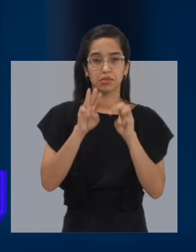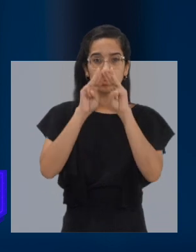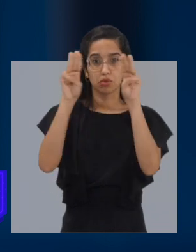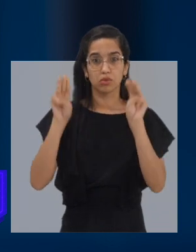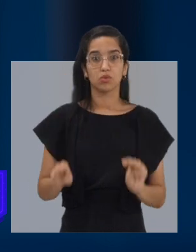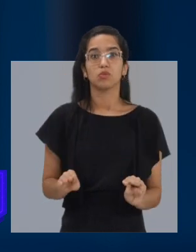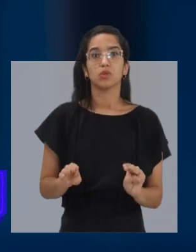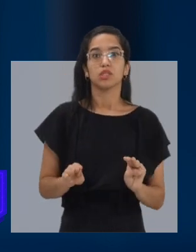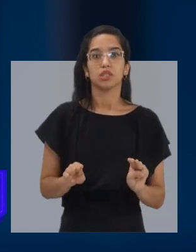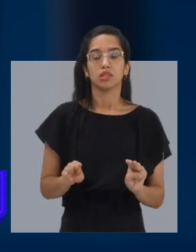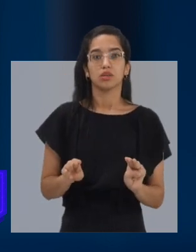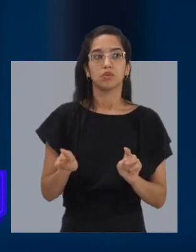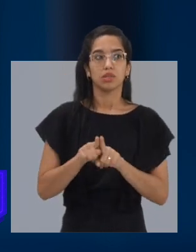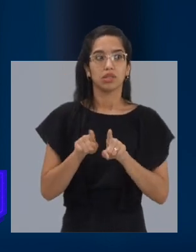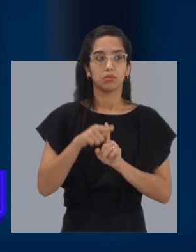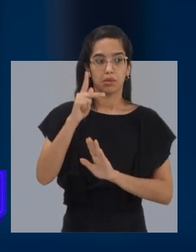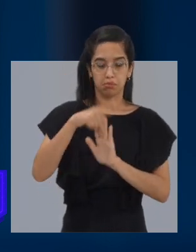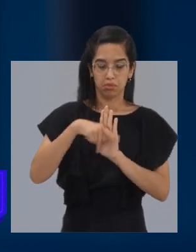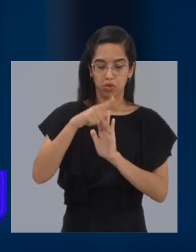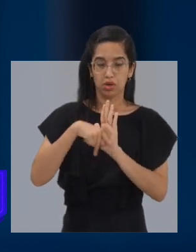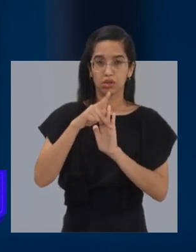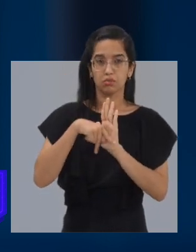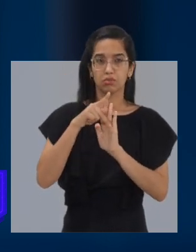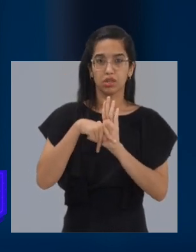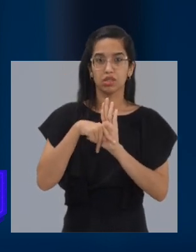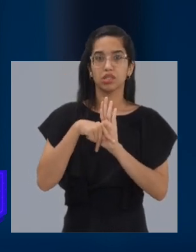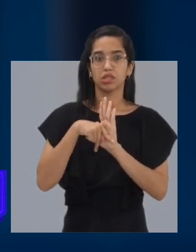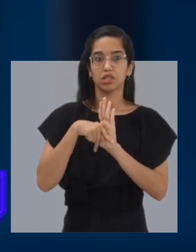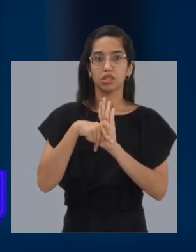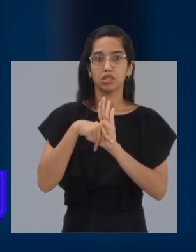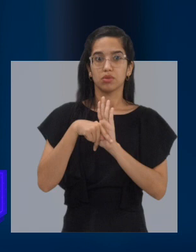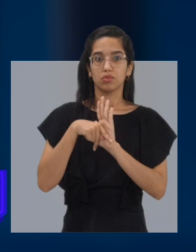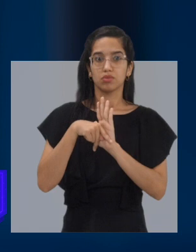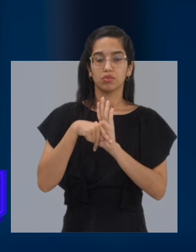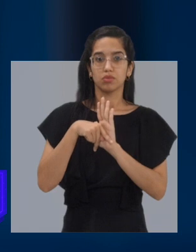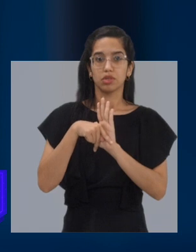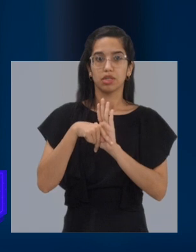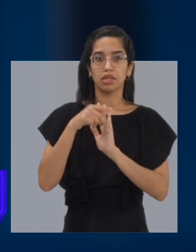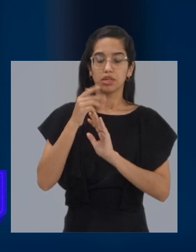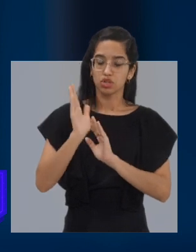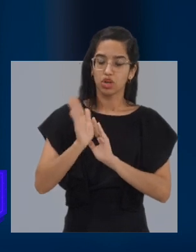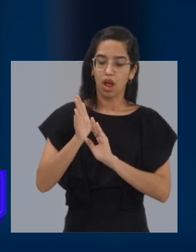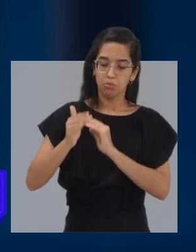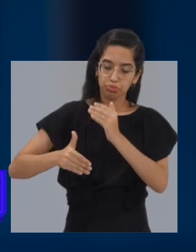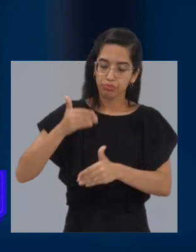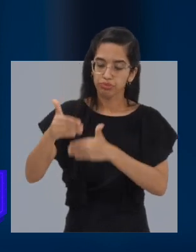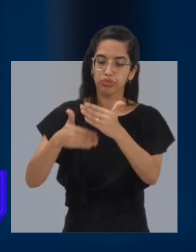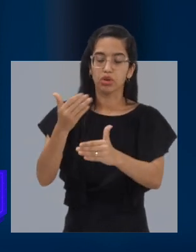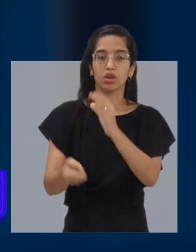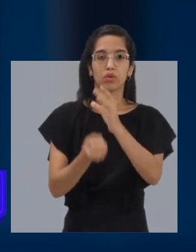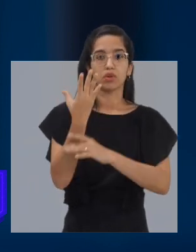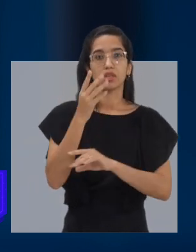uma programação mesmo efetiva que aconteça anualmente. Aí vamos trabalhar a partir da memória,